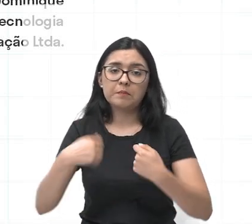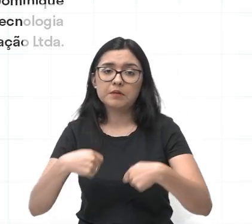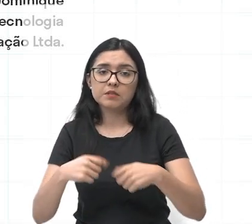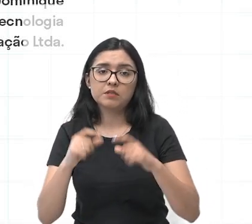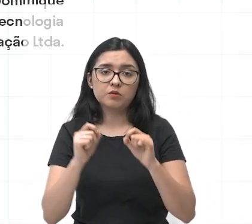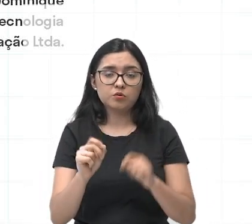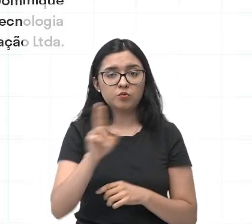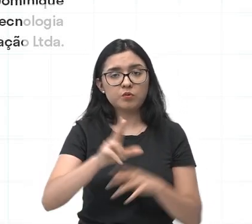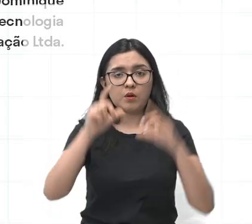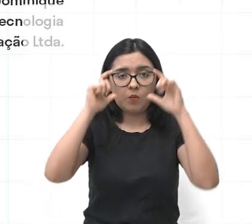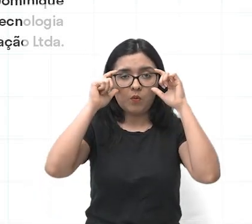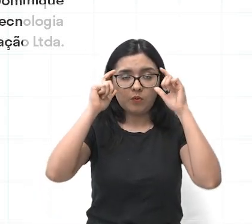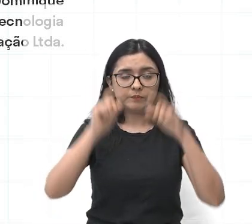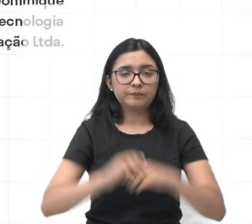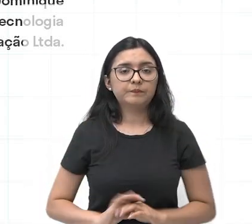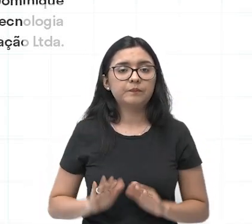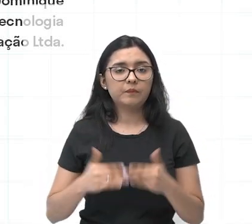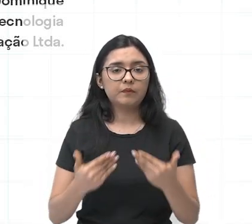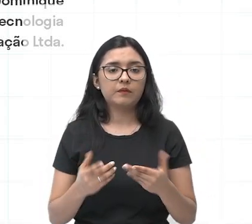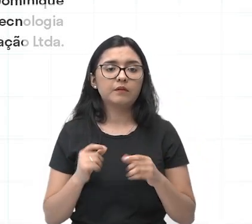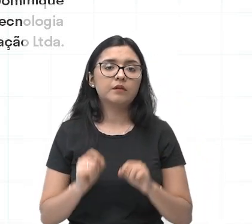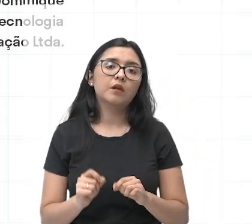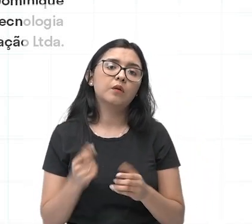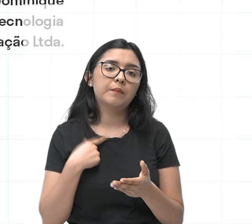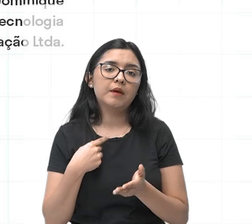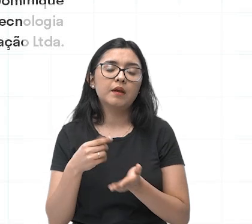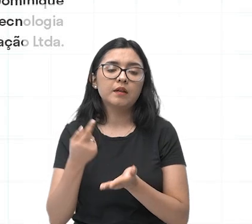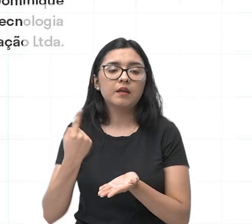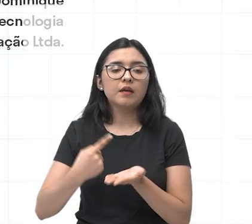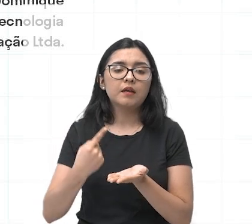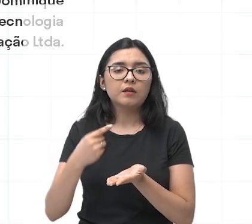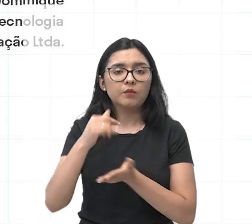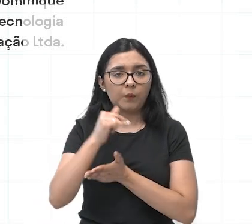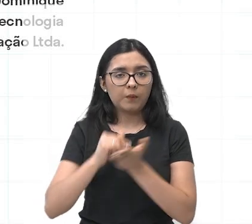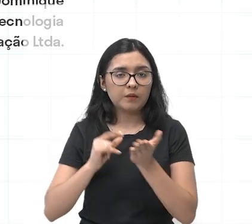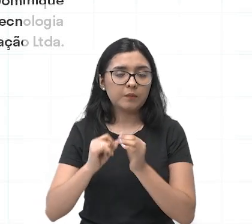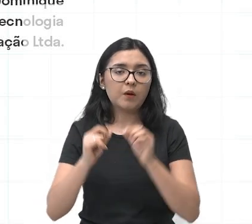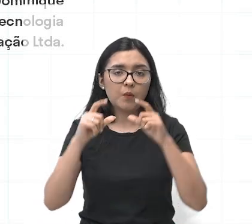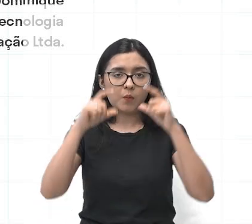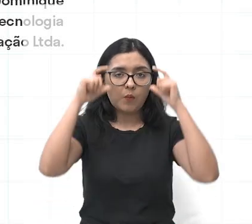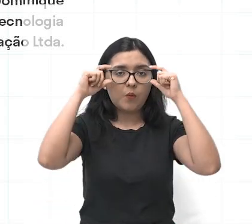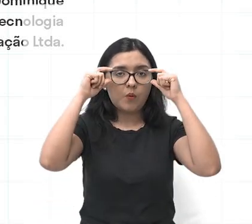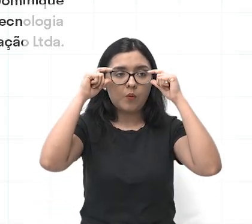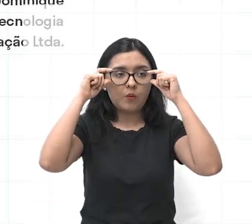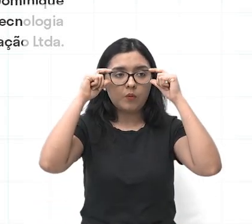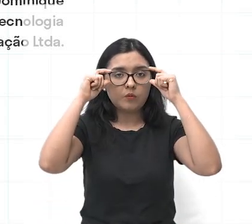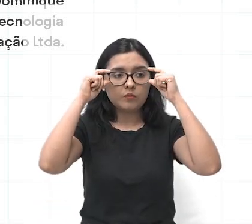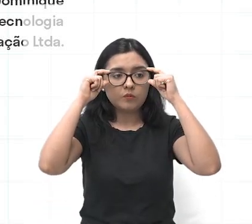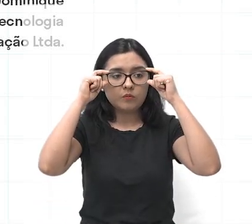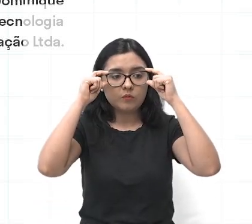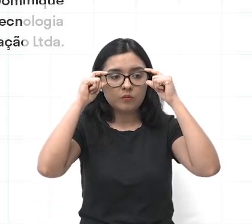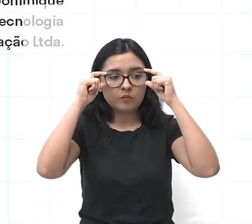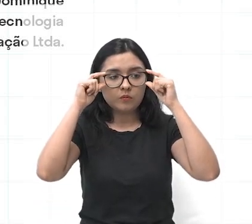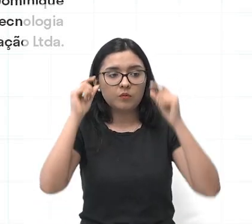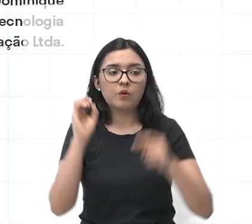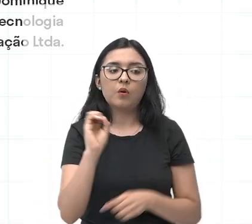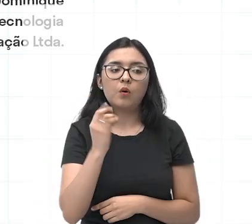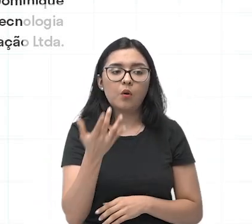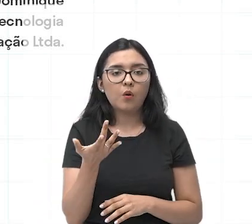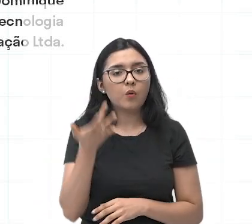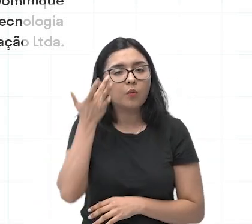alguma correção. E aí ele passa os óculos ou lente corretiva, lente de contato, que são